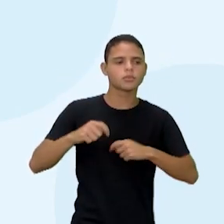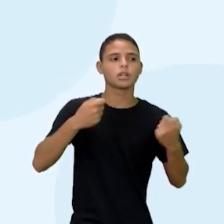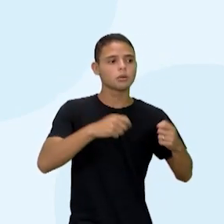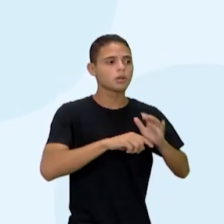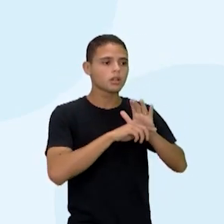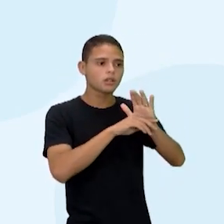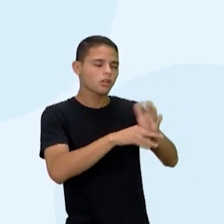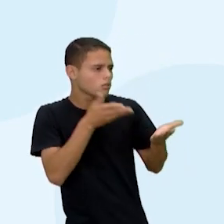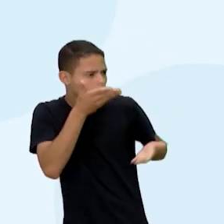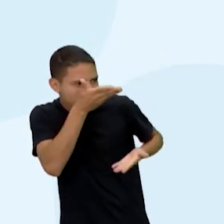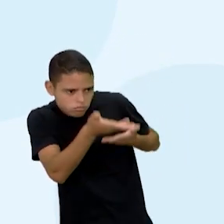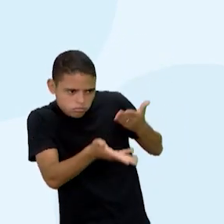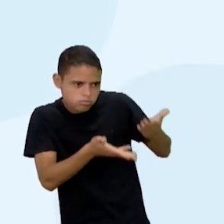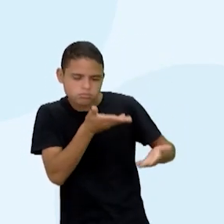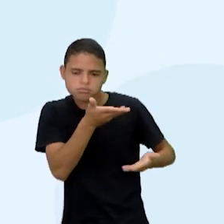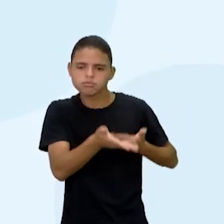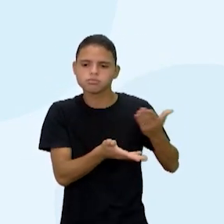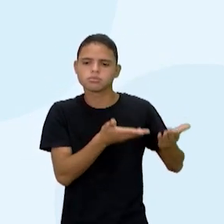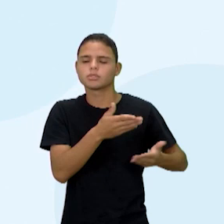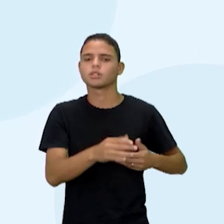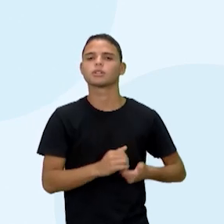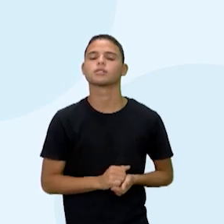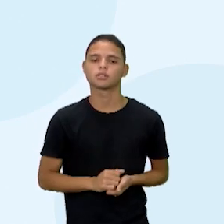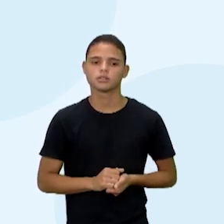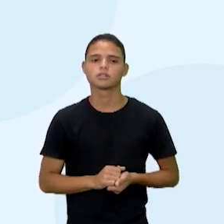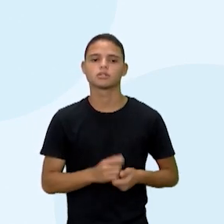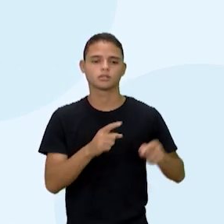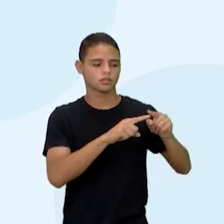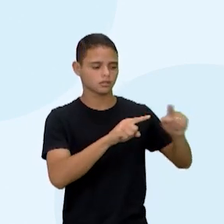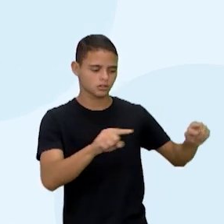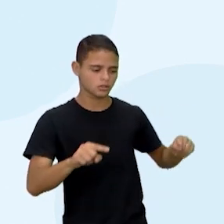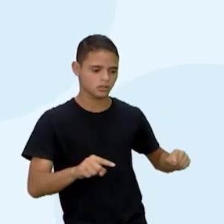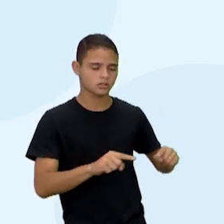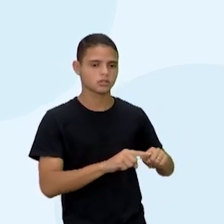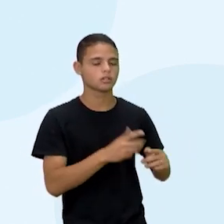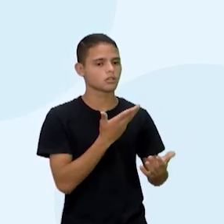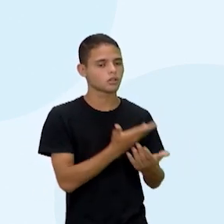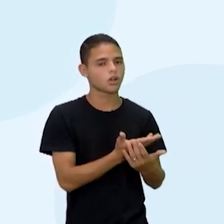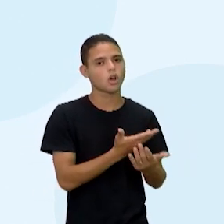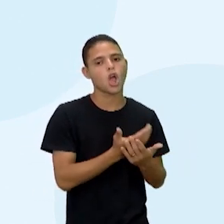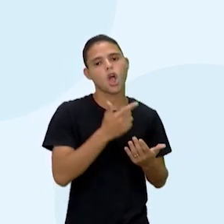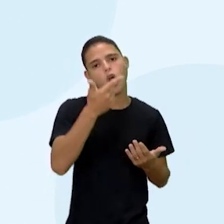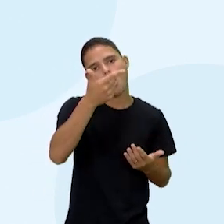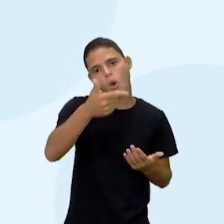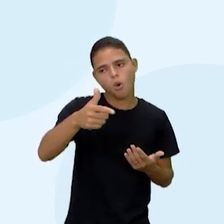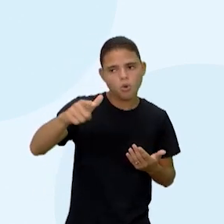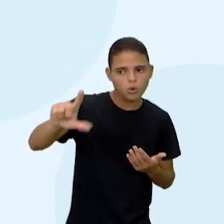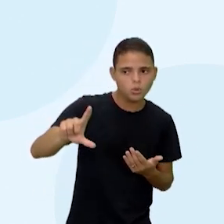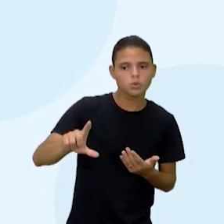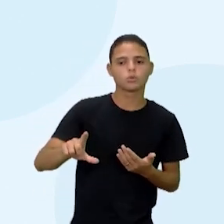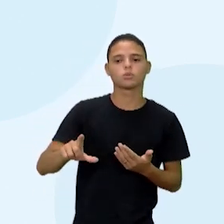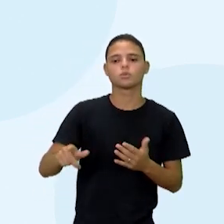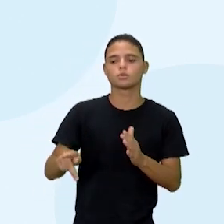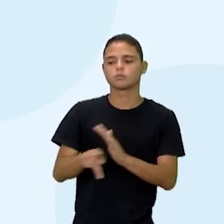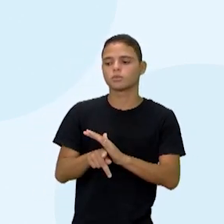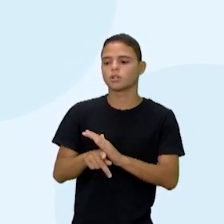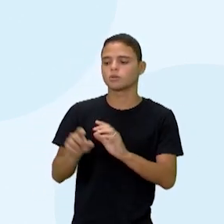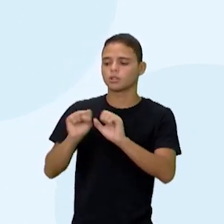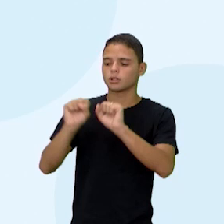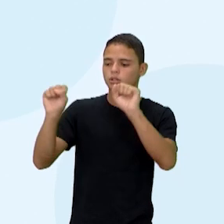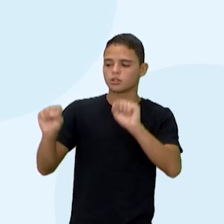receber desafios suplementares em classe comum, em salas de recursos ou em outros espaços definidos pelo sistema de